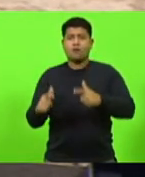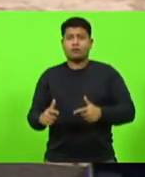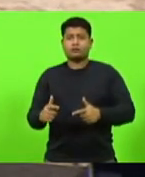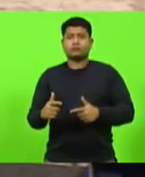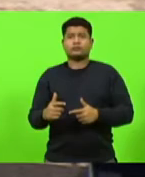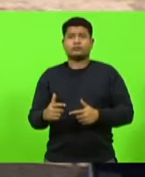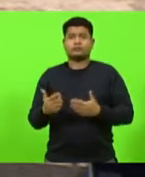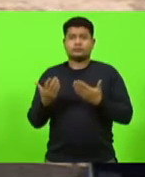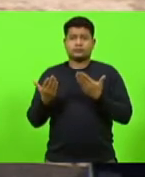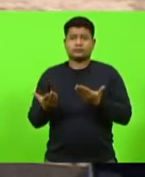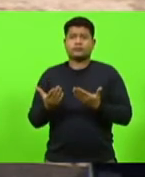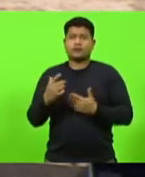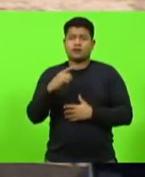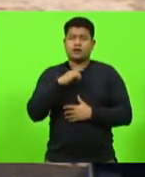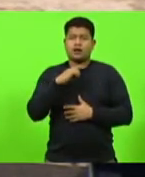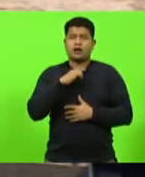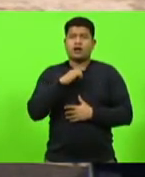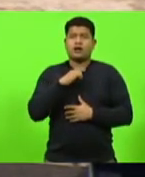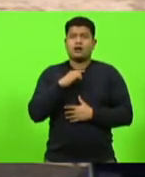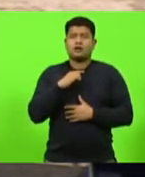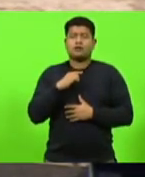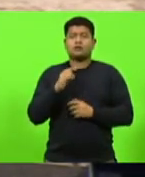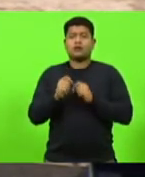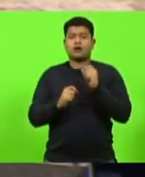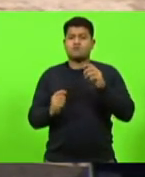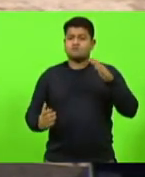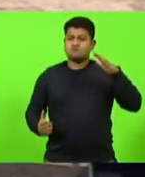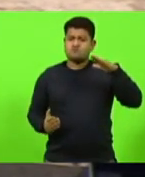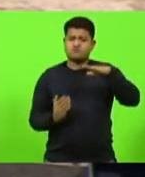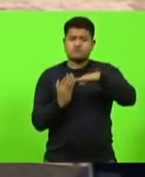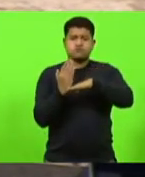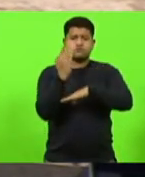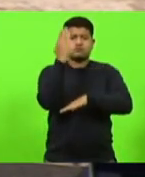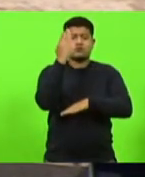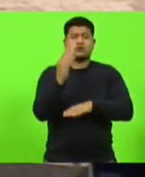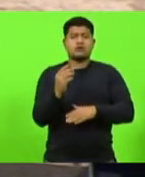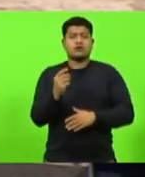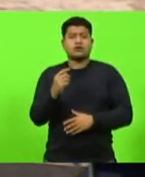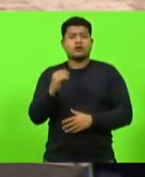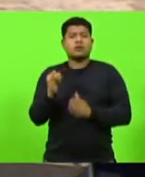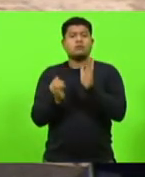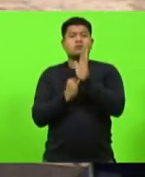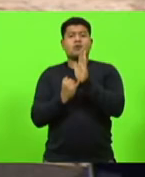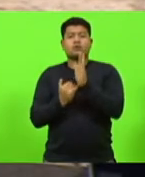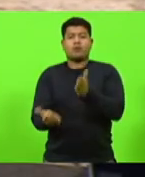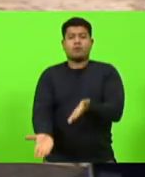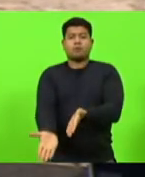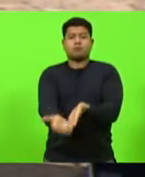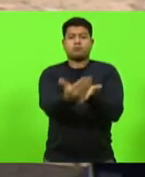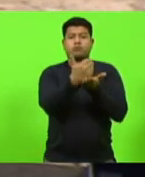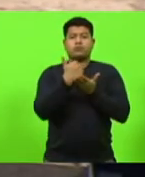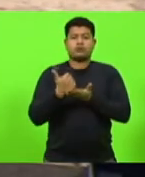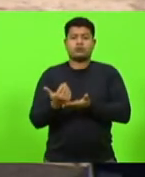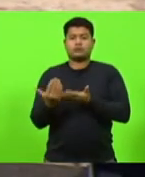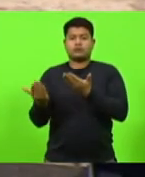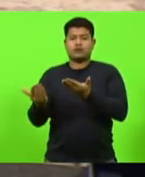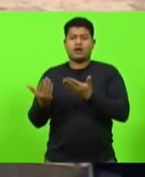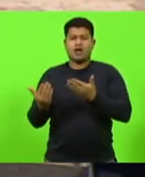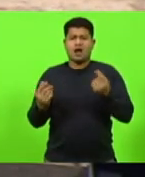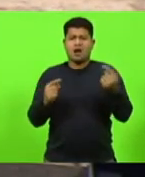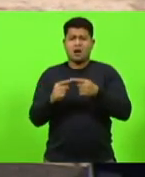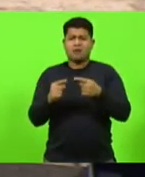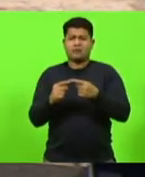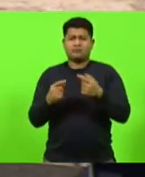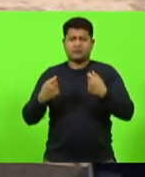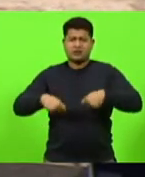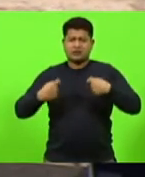batendo recorde de arrecadação. Então, você não precisa fazer prefis para quem não precisa. E não